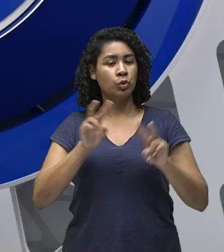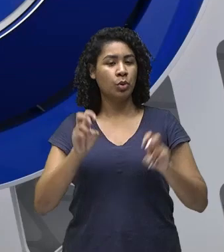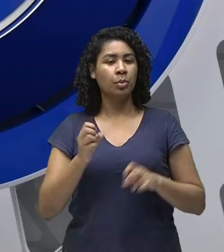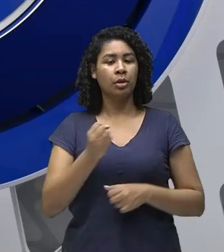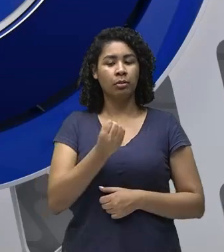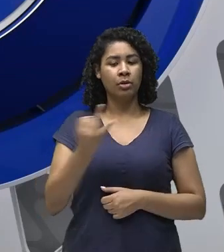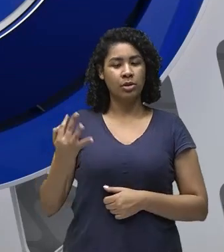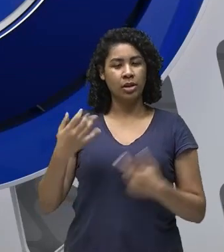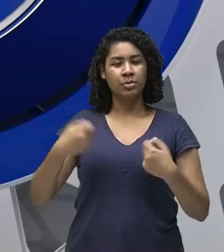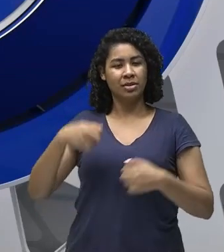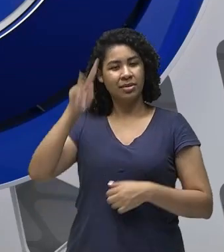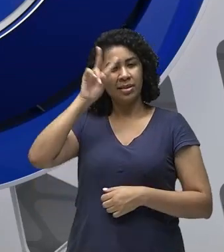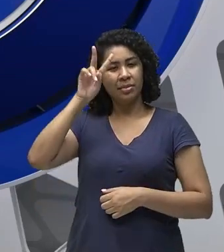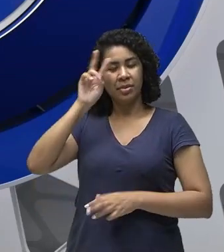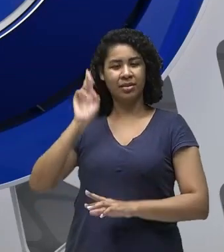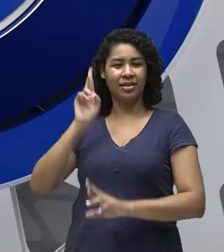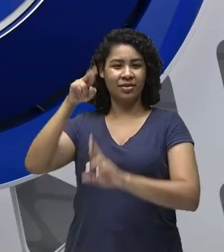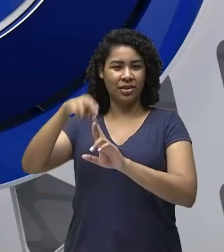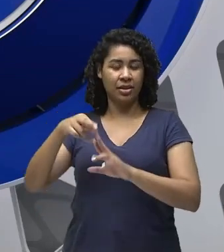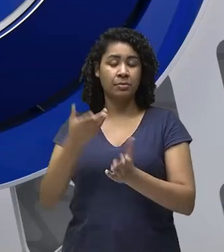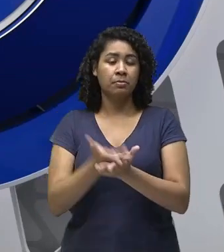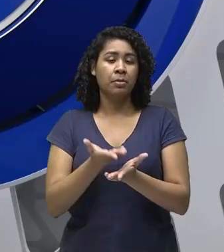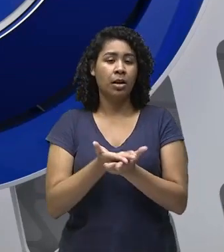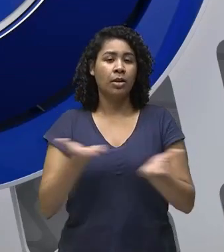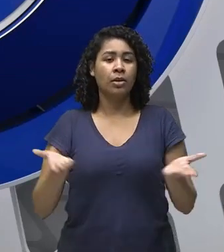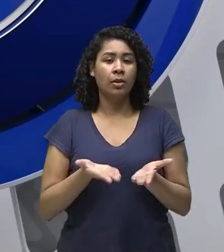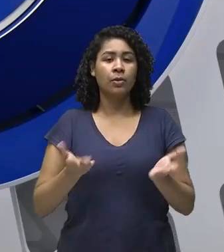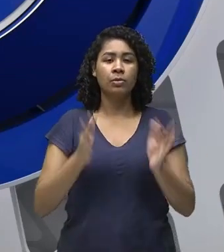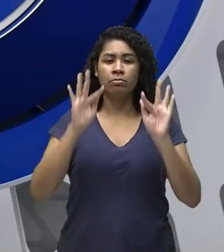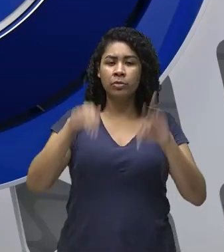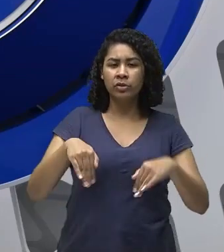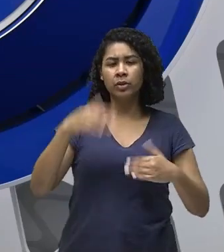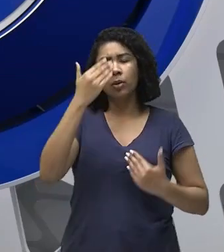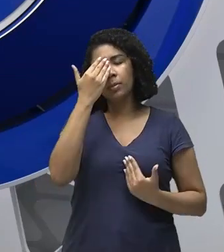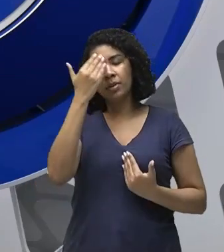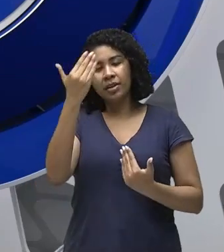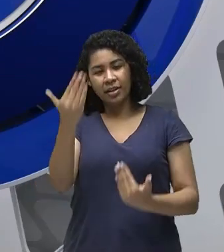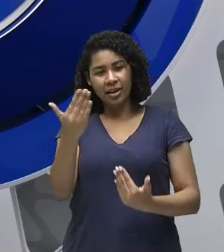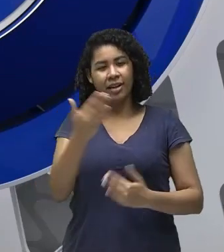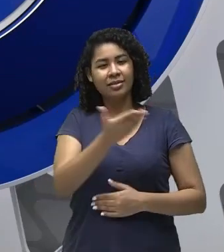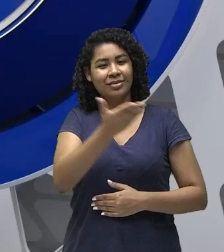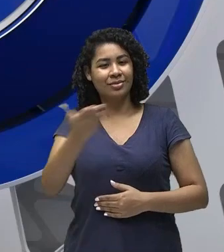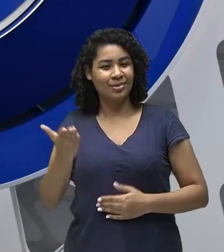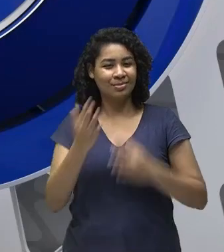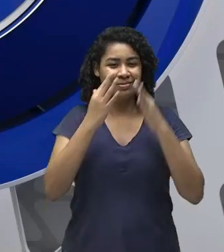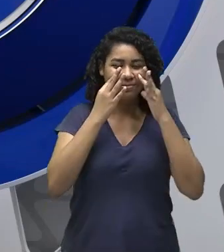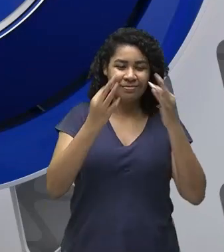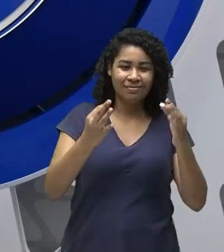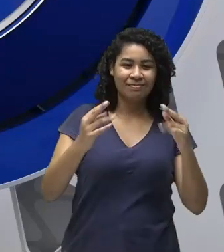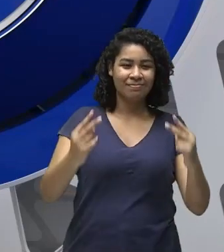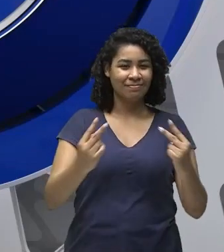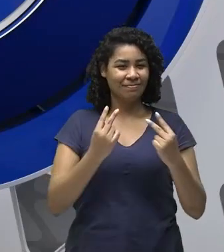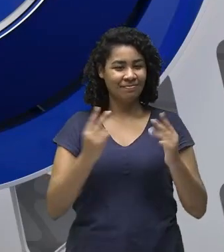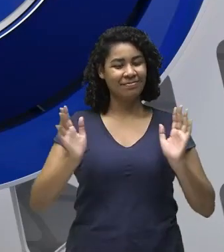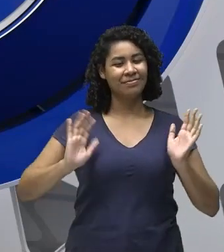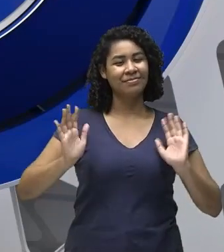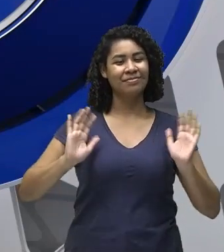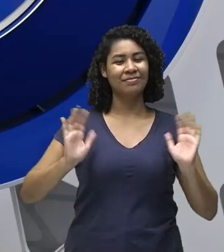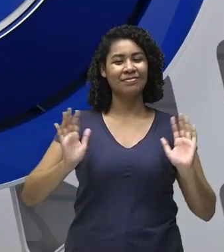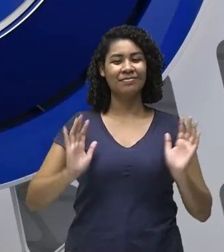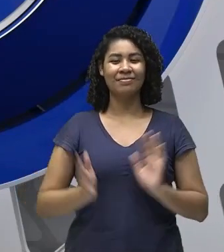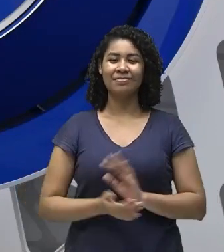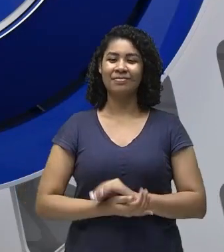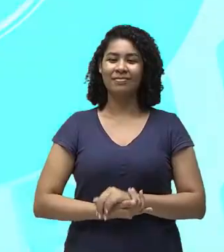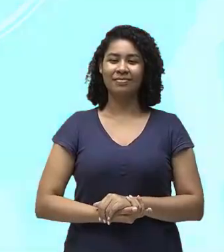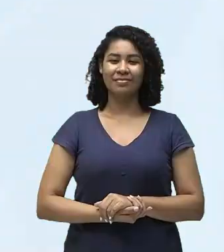importante lembrar disso, ok? Nossa aula fica por aqui. Thank you very much. Muito obrigada pela atenção. See you later. Vejo vocês